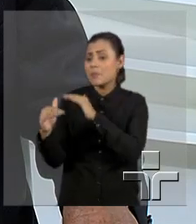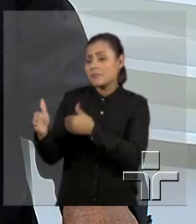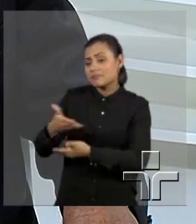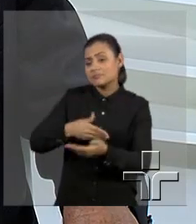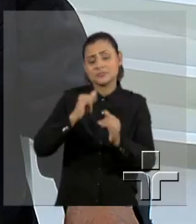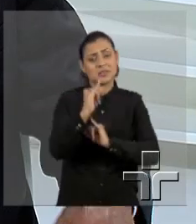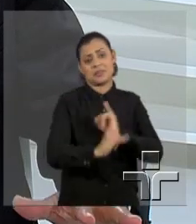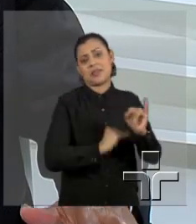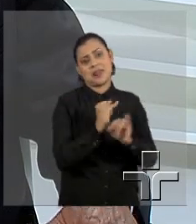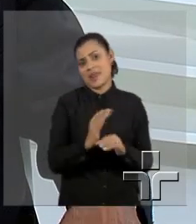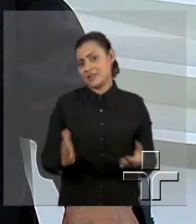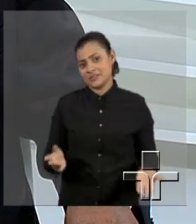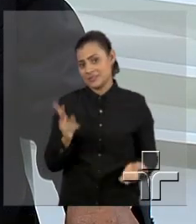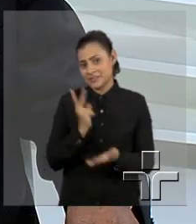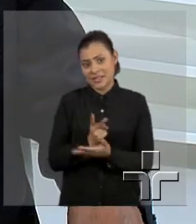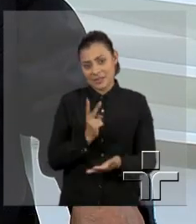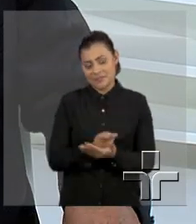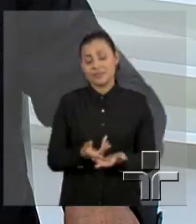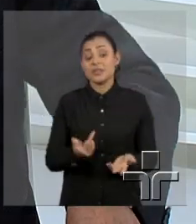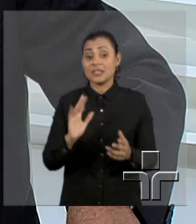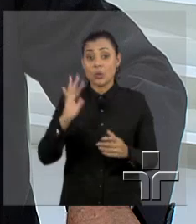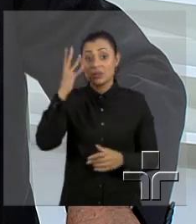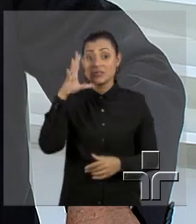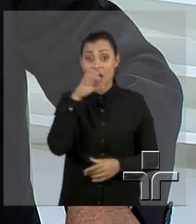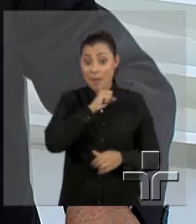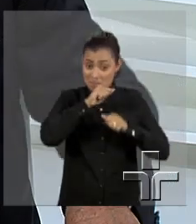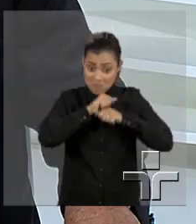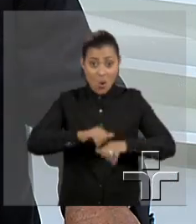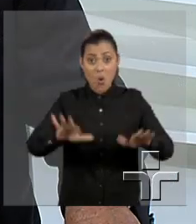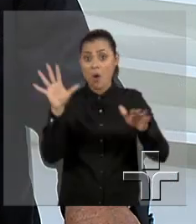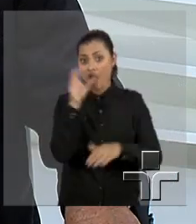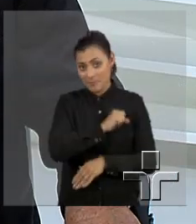pela internet, que se planetarizou com uma rapidez espantosa.